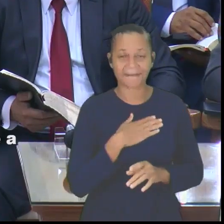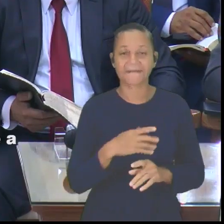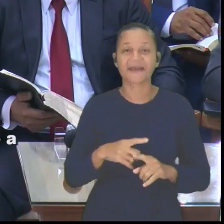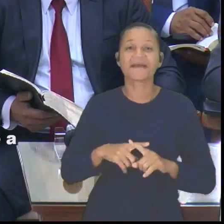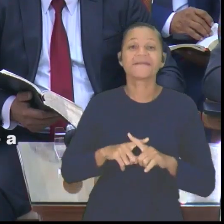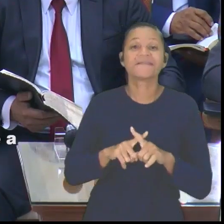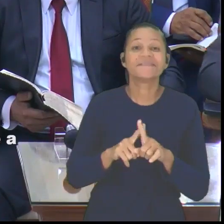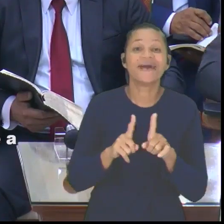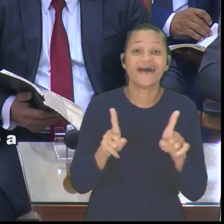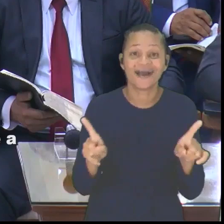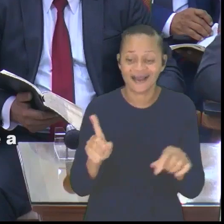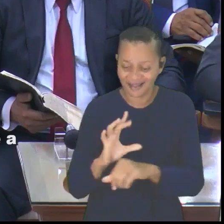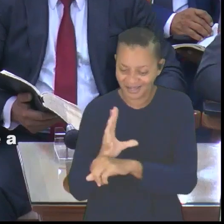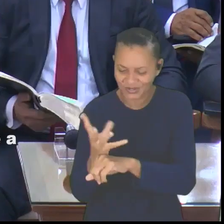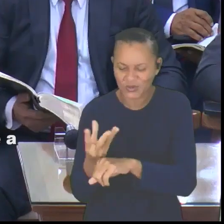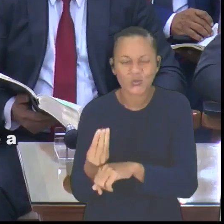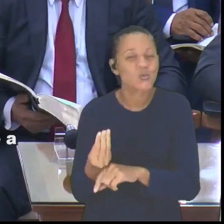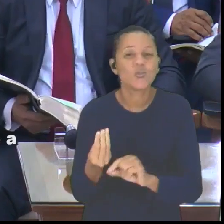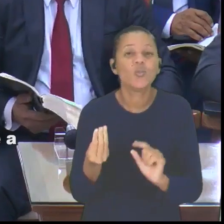igreja fazia o que, irmãos?